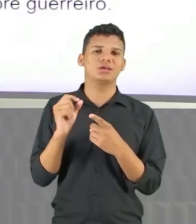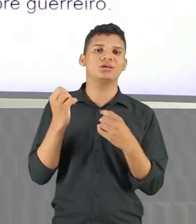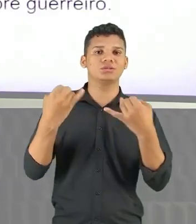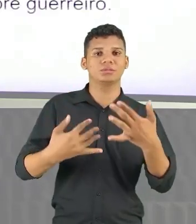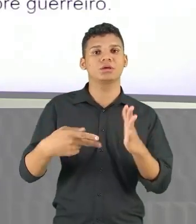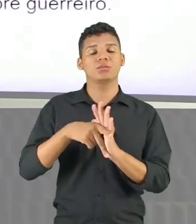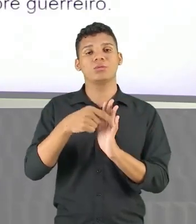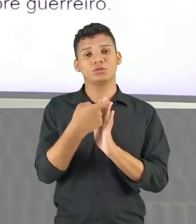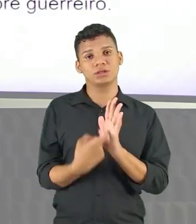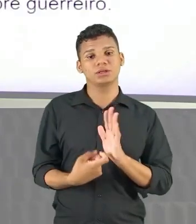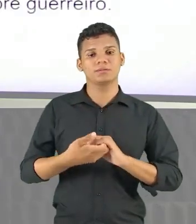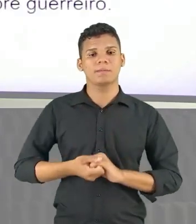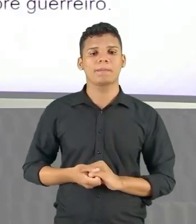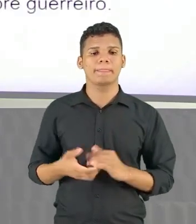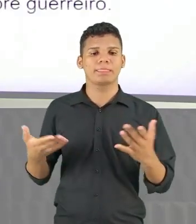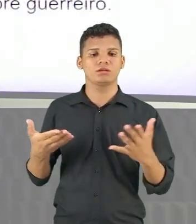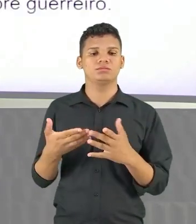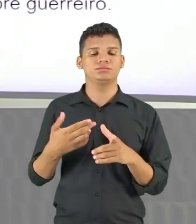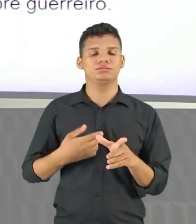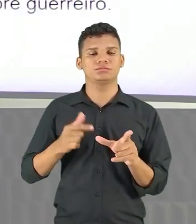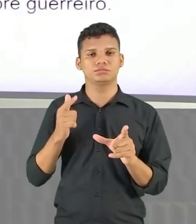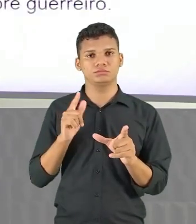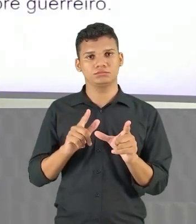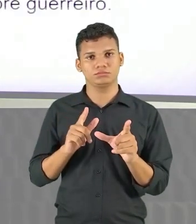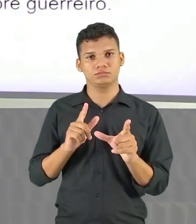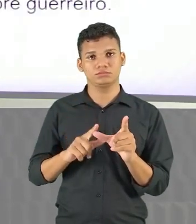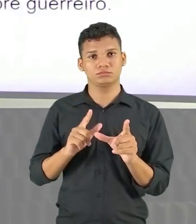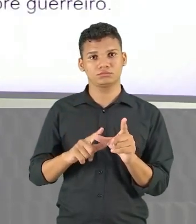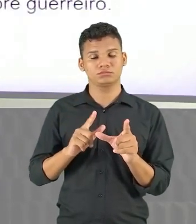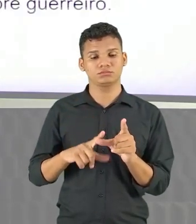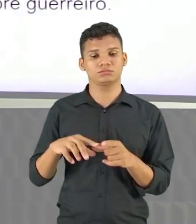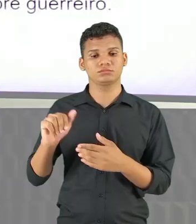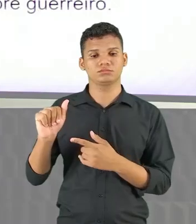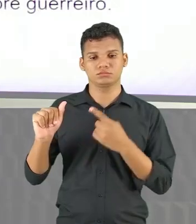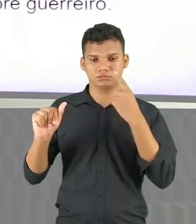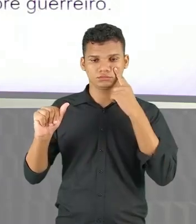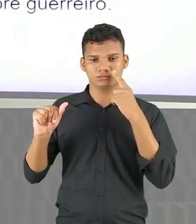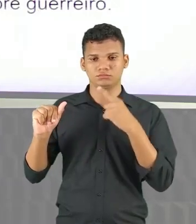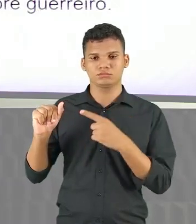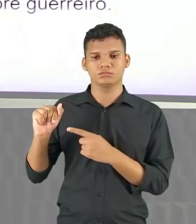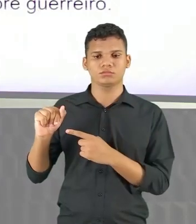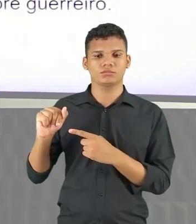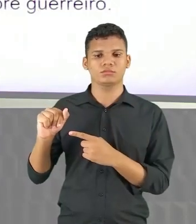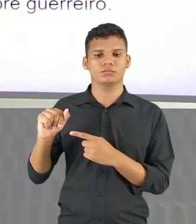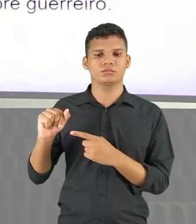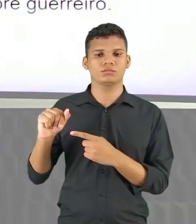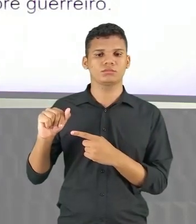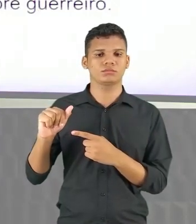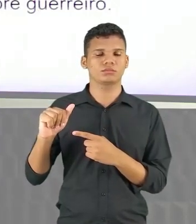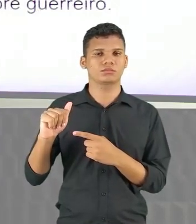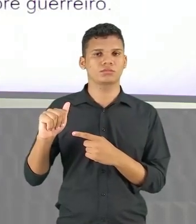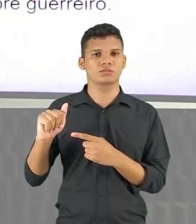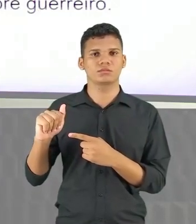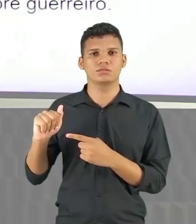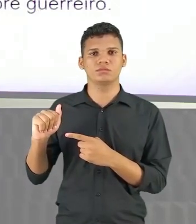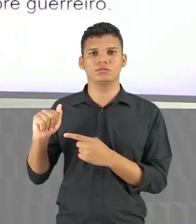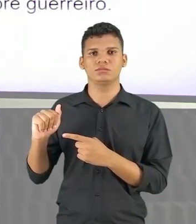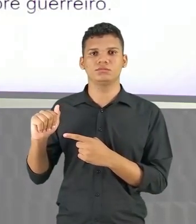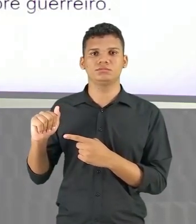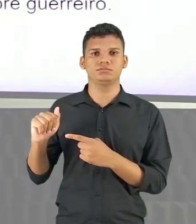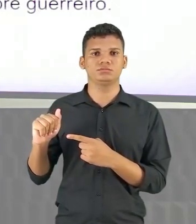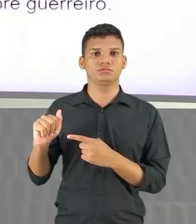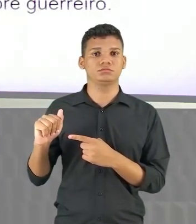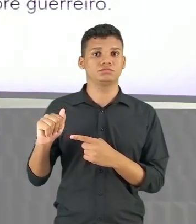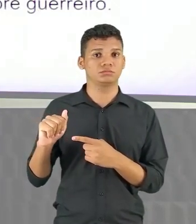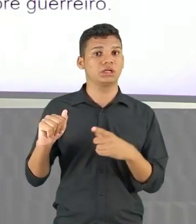nos textos, e aí a gente vai para as nossas alternativas. Letra A, referência a elemento da natureza local.